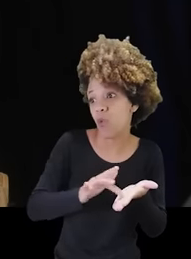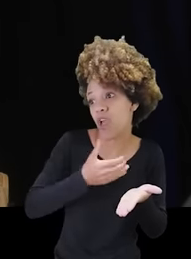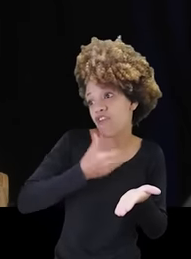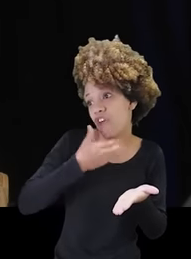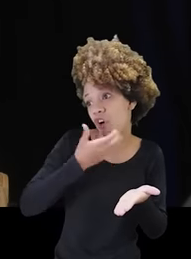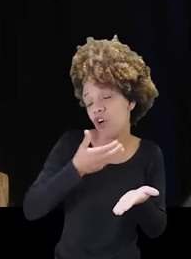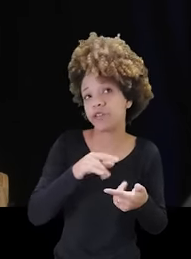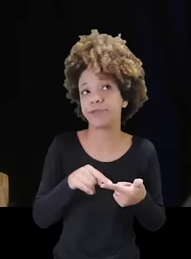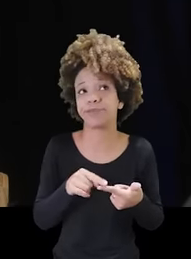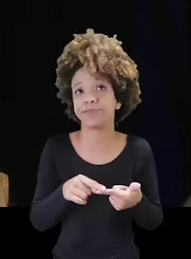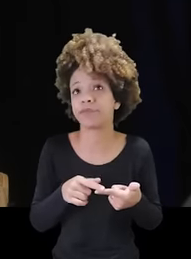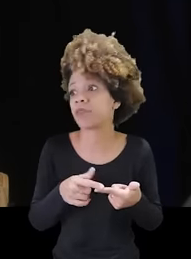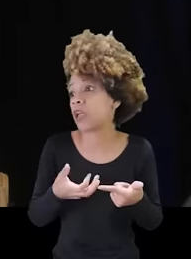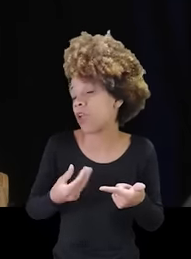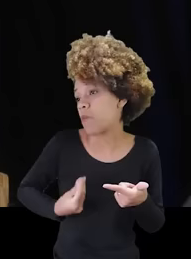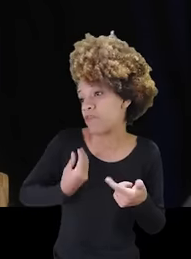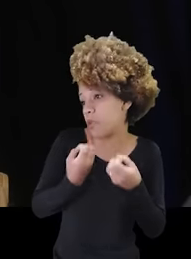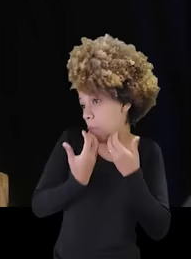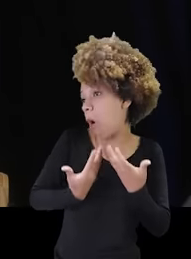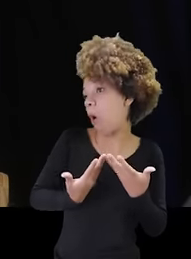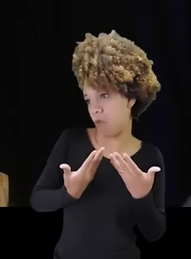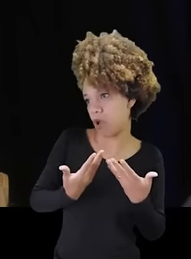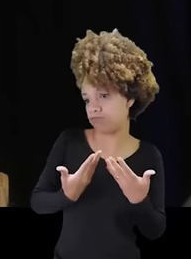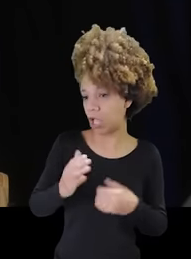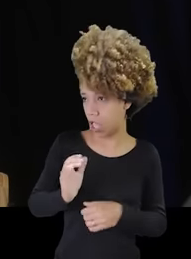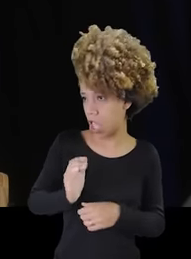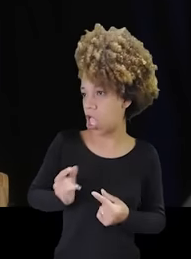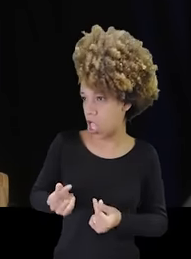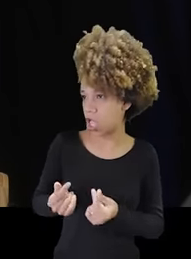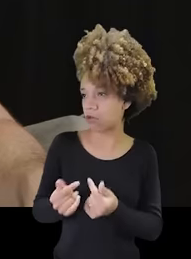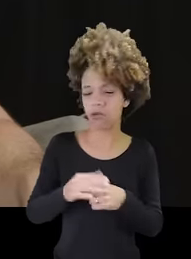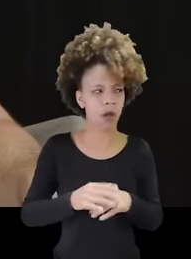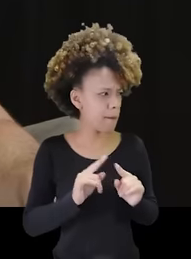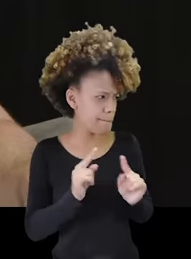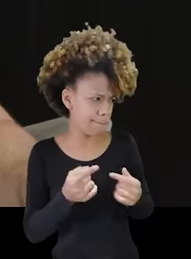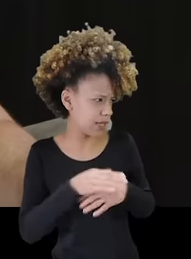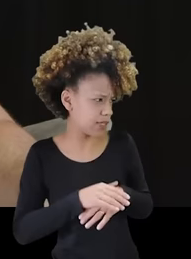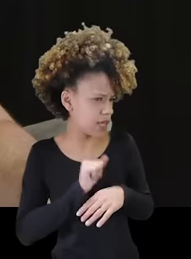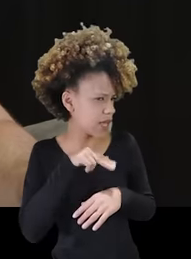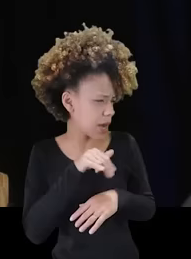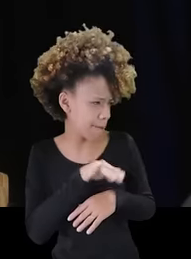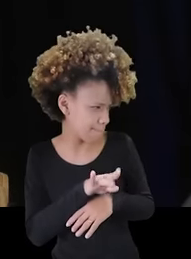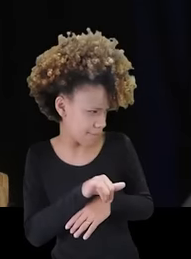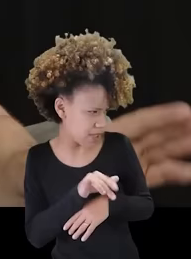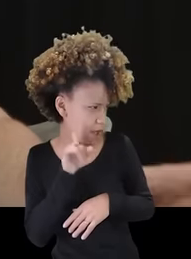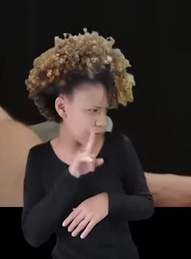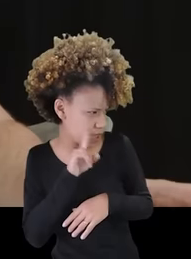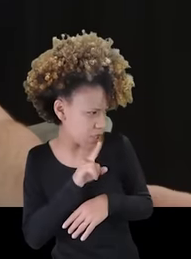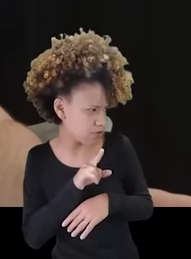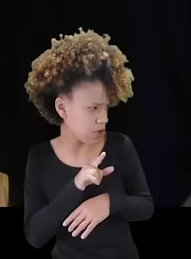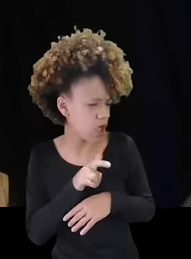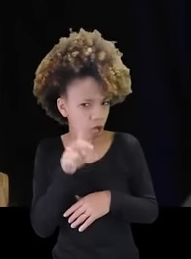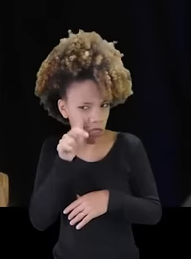iPhone a galera quer ter a vida boa a vida assim de gente rica porque mas é uma coisa meio ano eles são eles